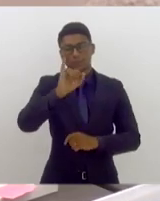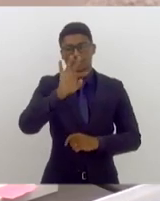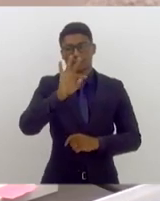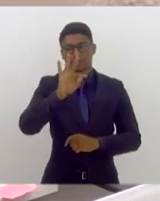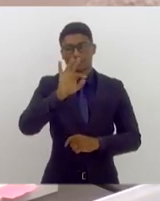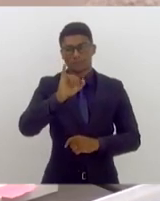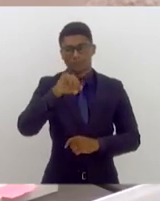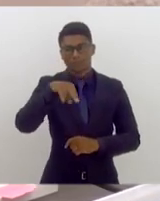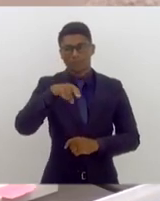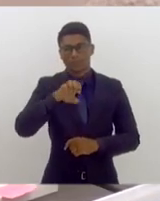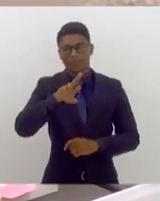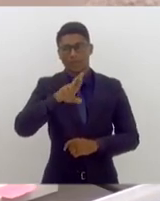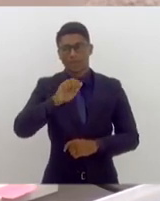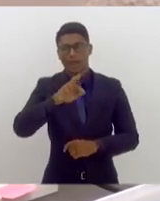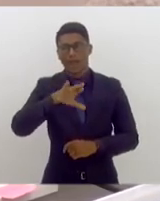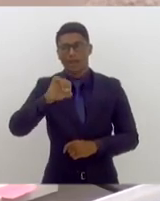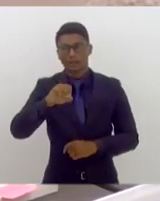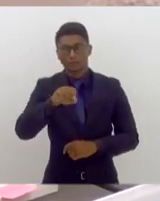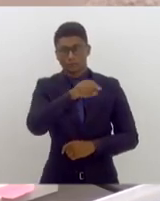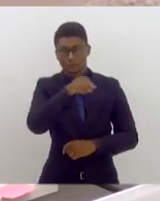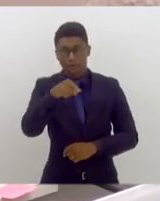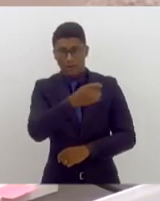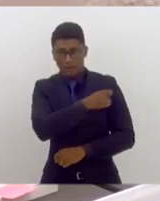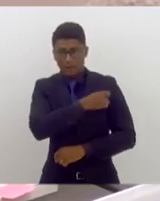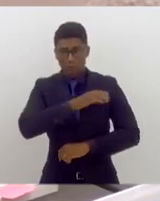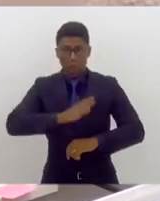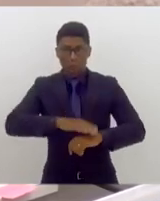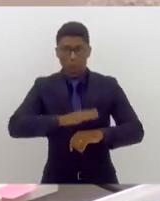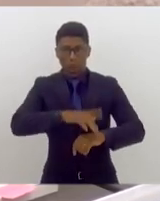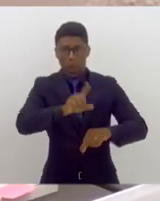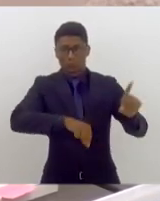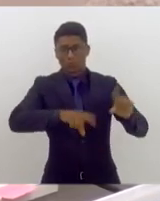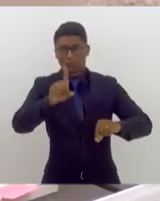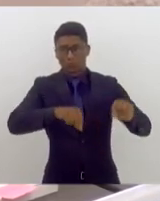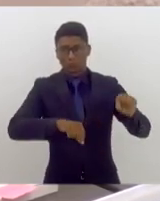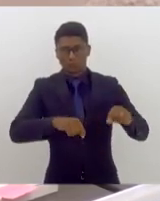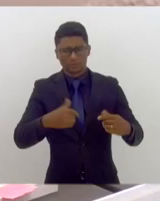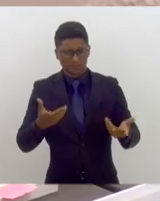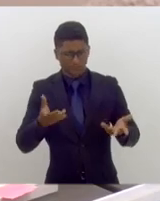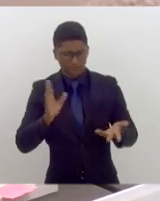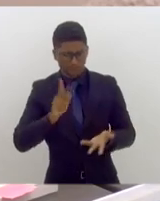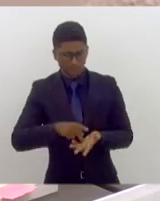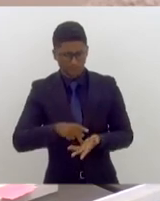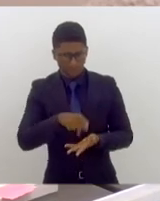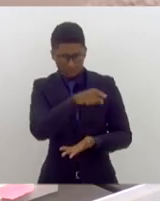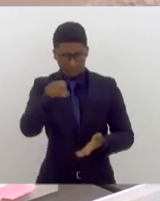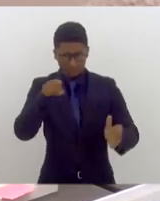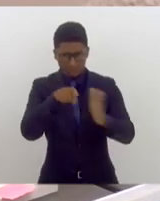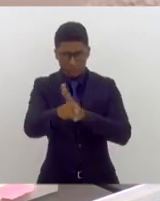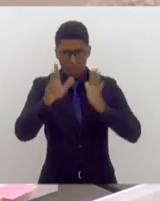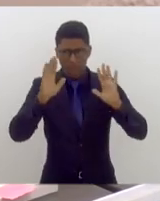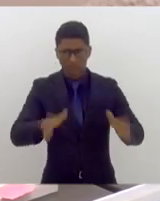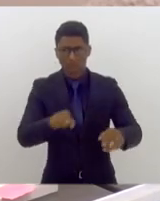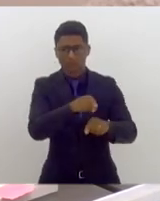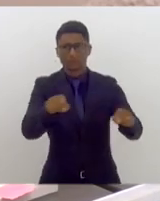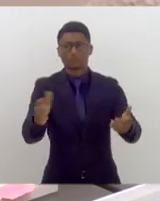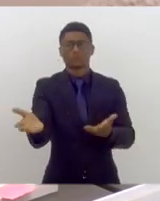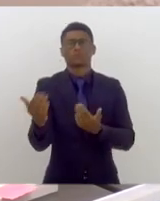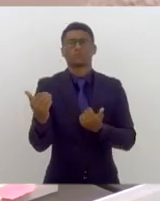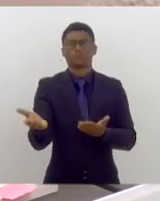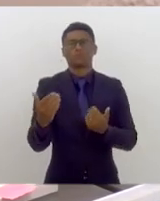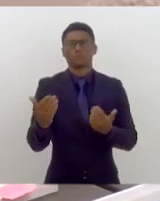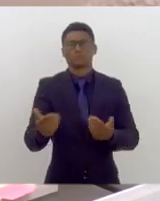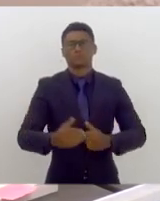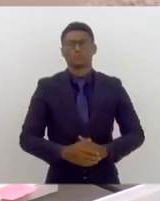o direito de escolher, será? Já perguntaram para os estudantes? Já perguntaram para os jovens aquilo que